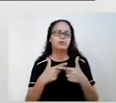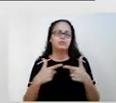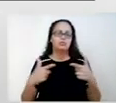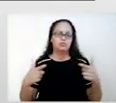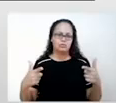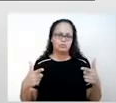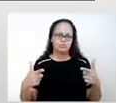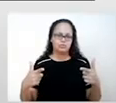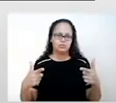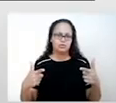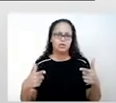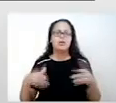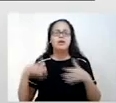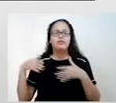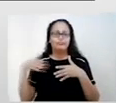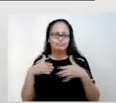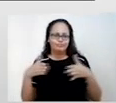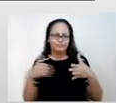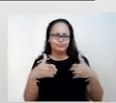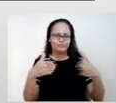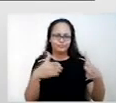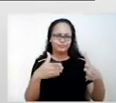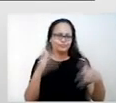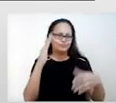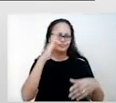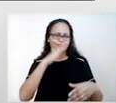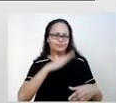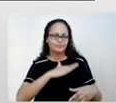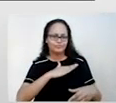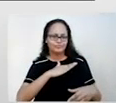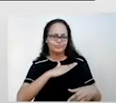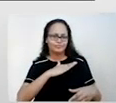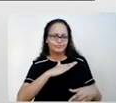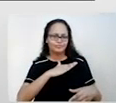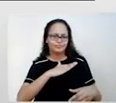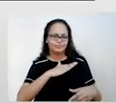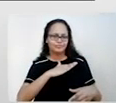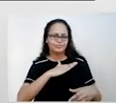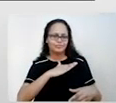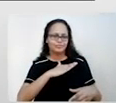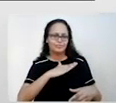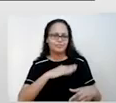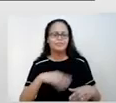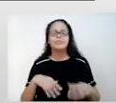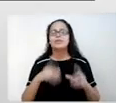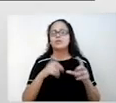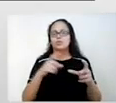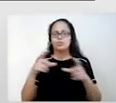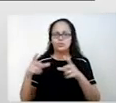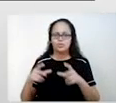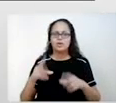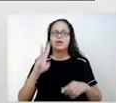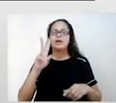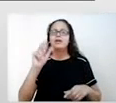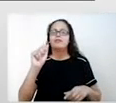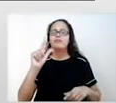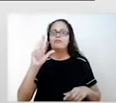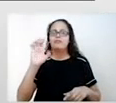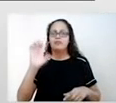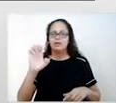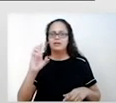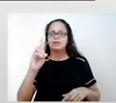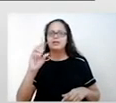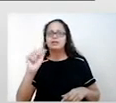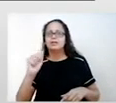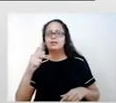foi naquela estrada maldita entre Desatino do Sul e Desatino do Norte, num lugar chamado de Vale da Perdição. Então, num Vale